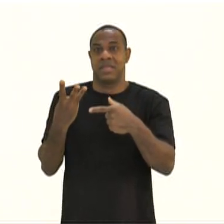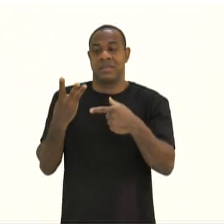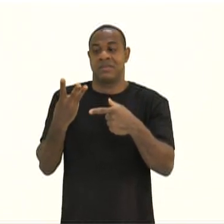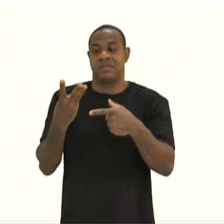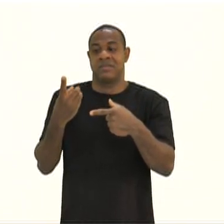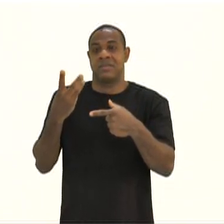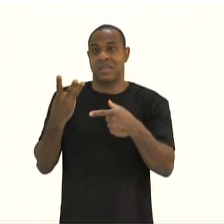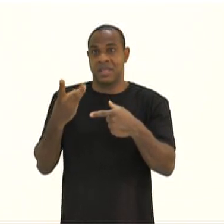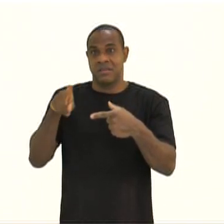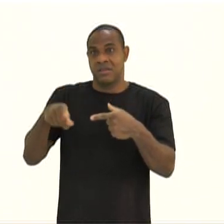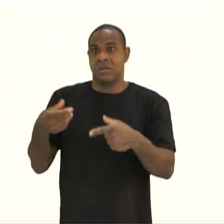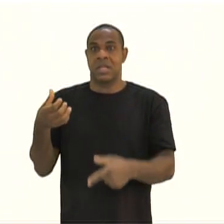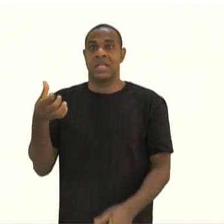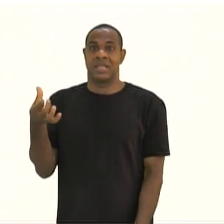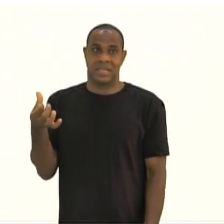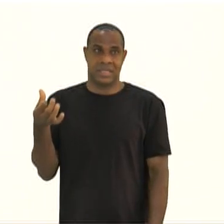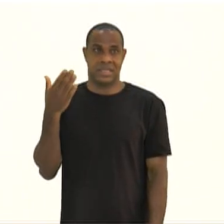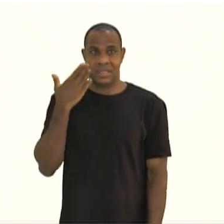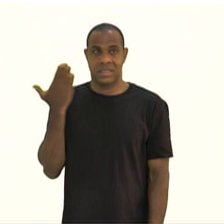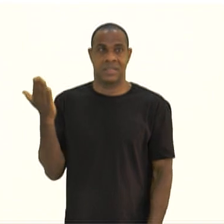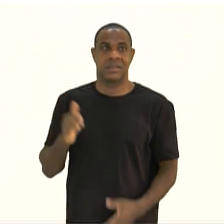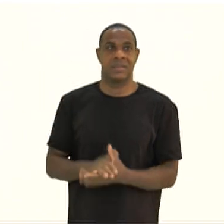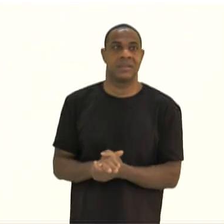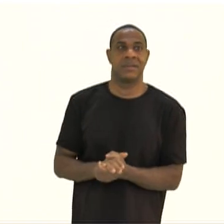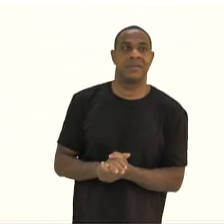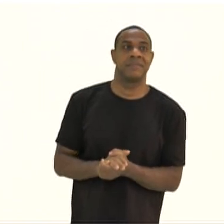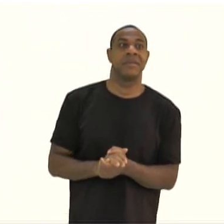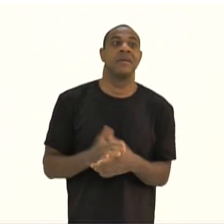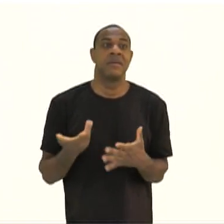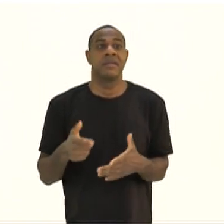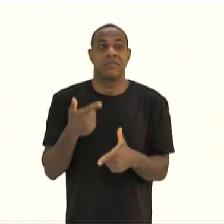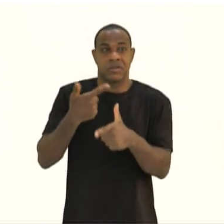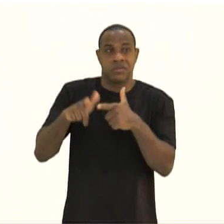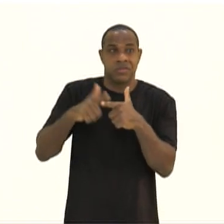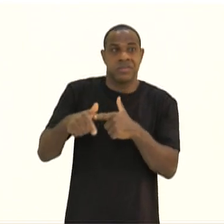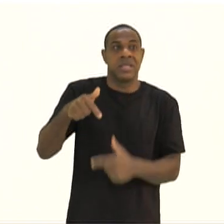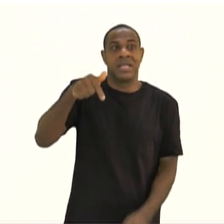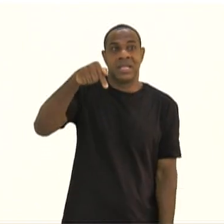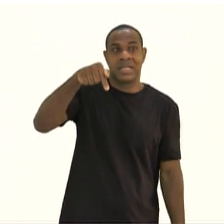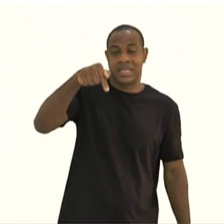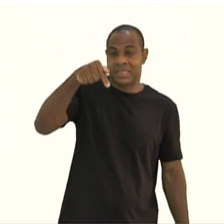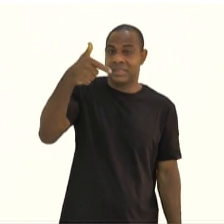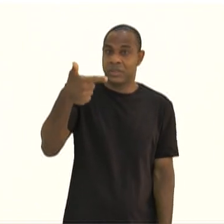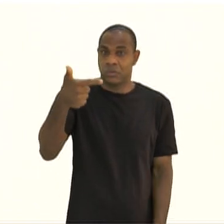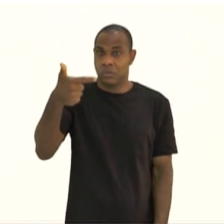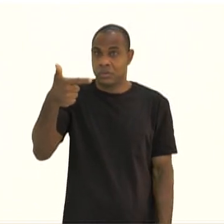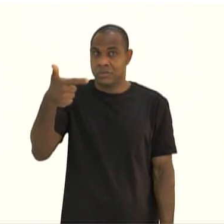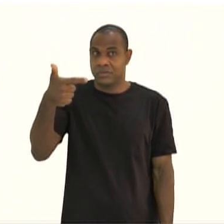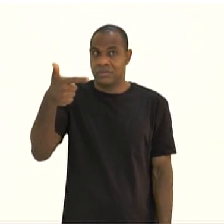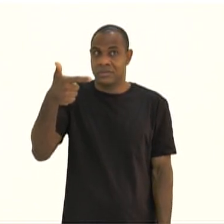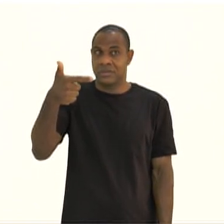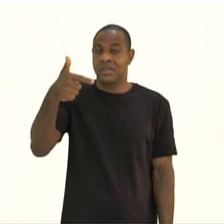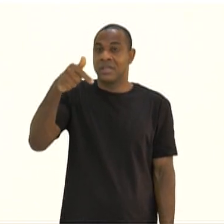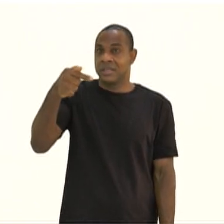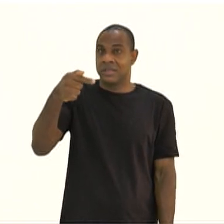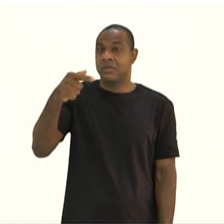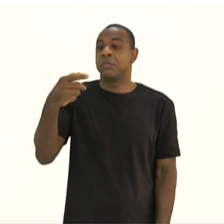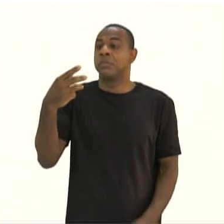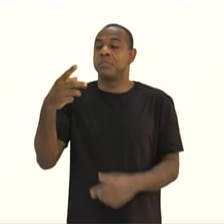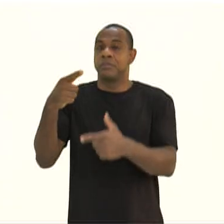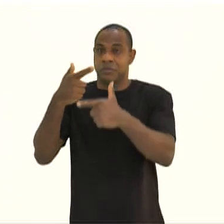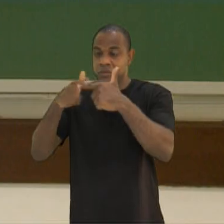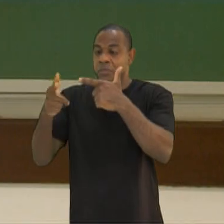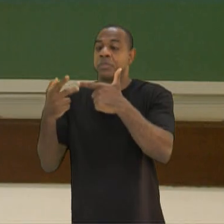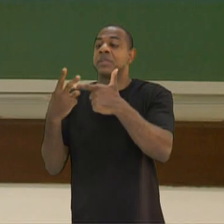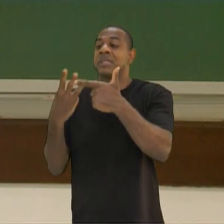o 72 por 3,6, o valor é 20, tá? Então, 72 quilômetros por hora é igual